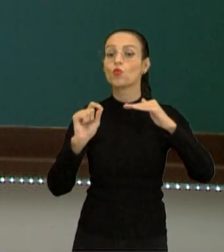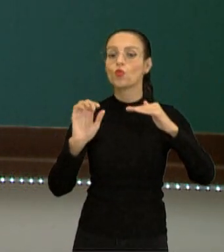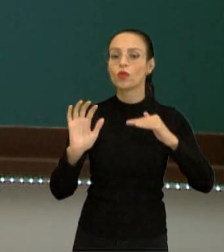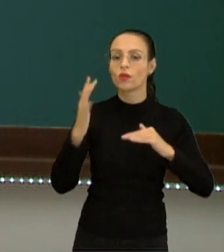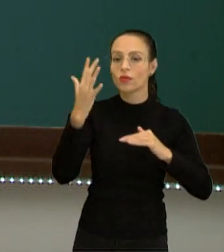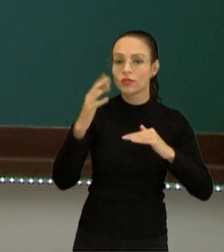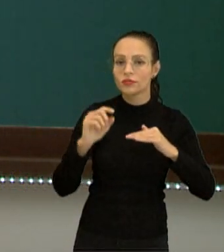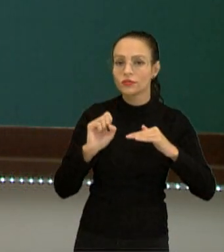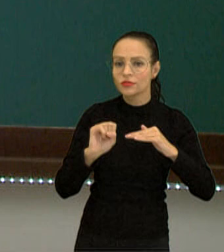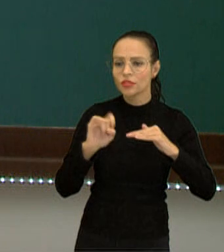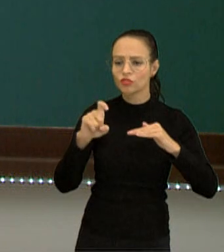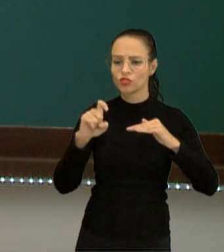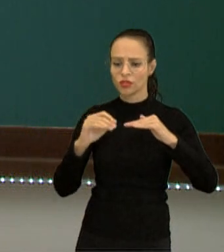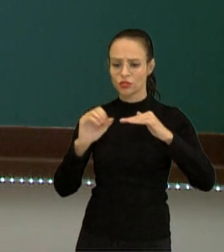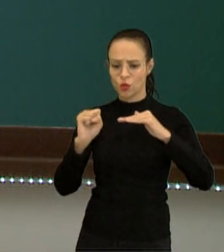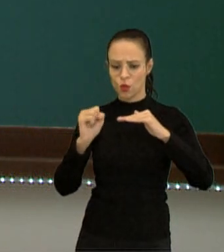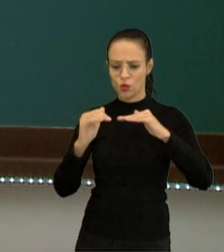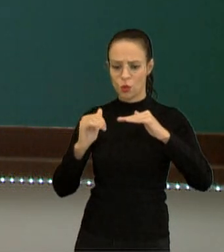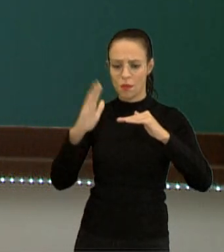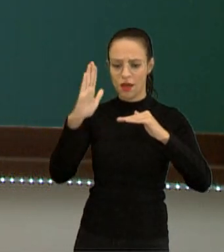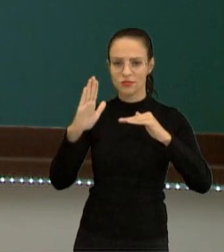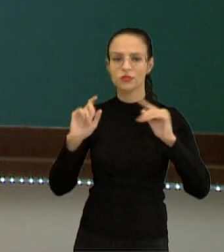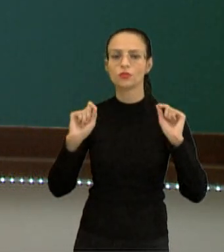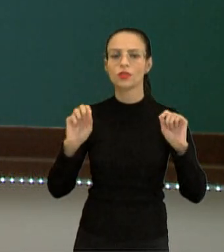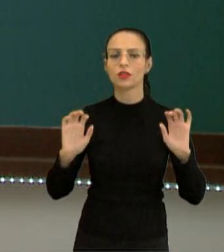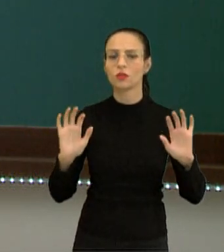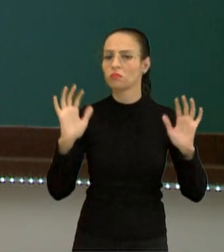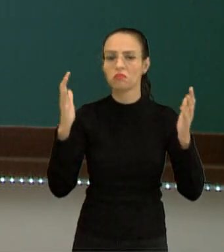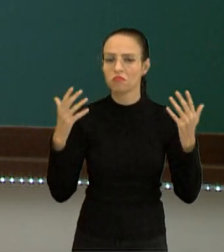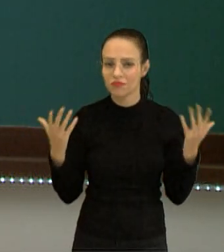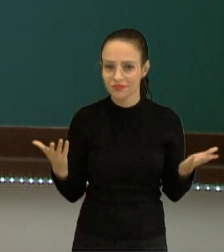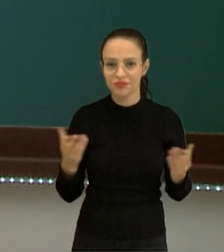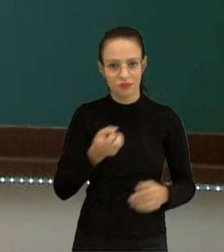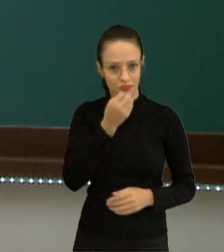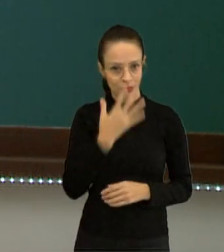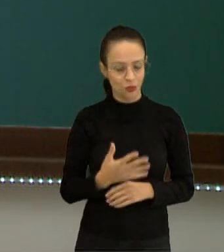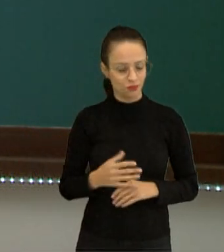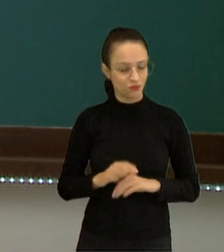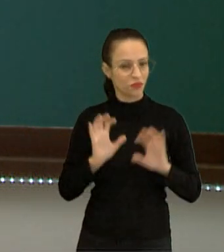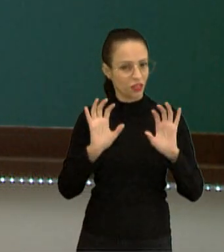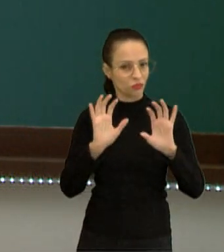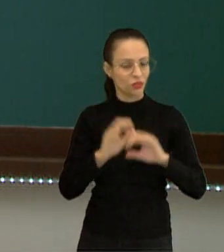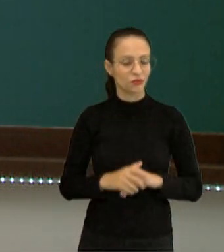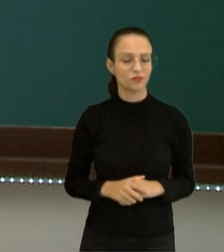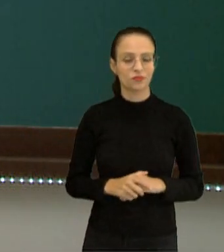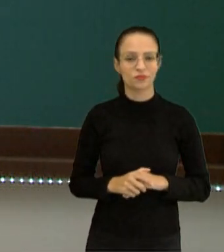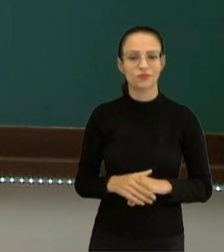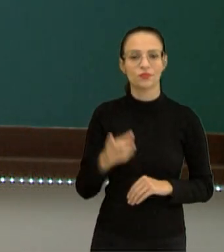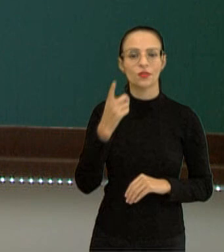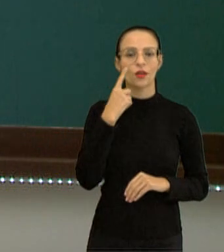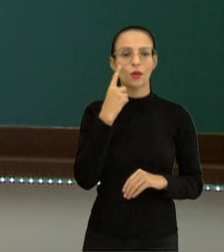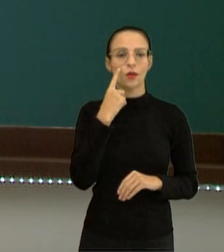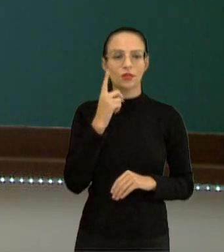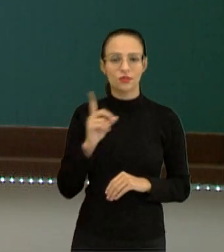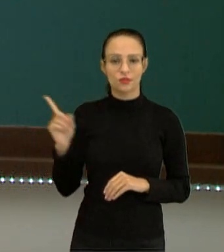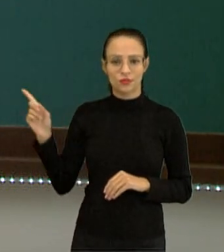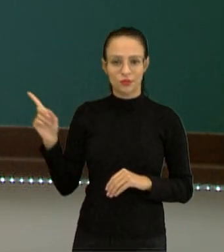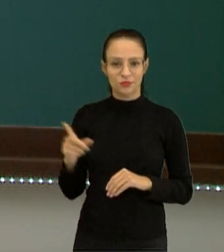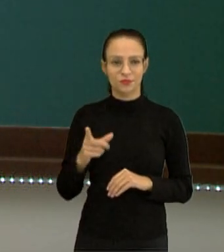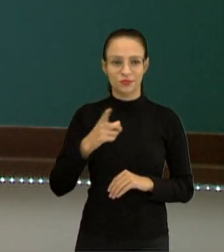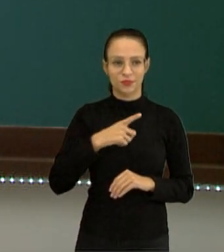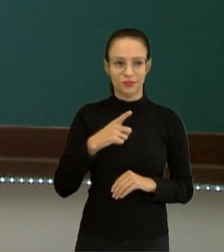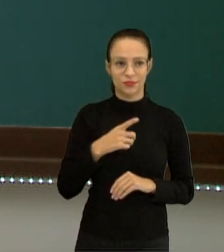quando x for maior do que 8, o que pode acontecer? Tá bom? É isso aí. Aí, gente, olha só, nós temos